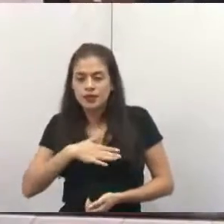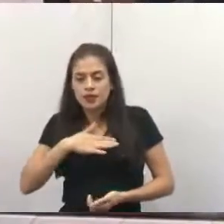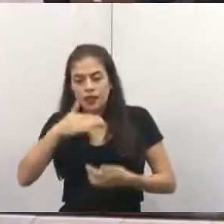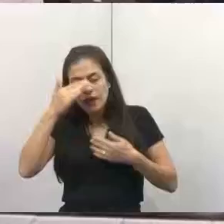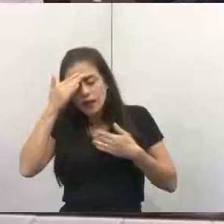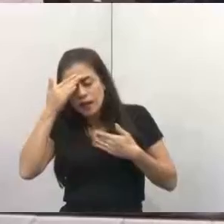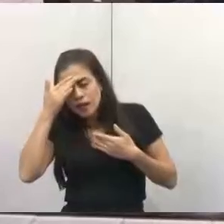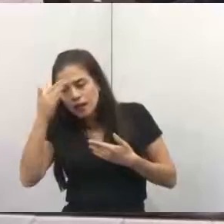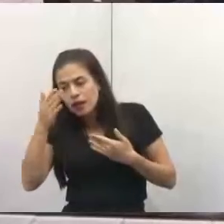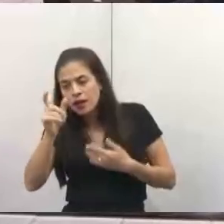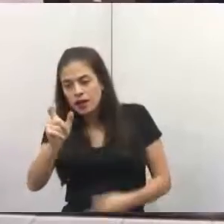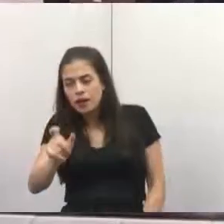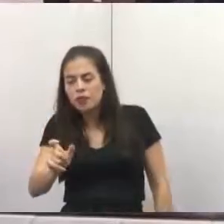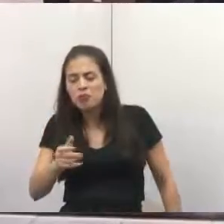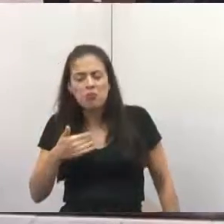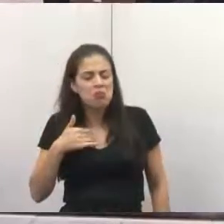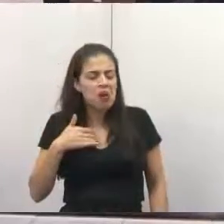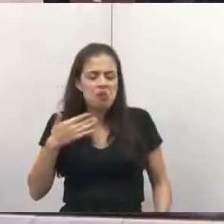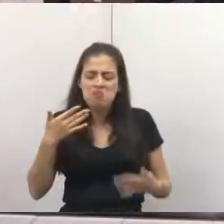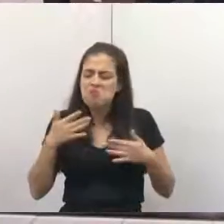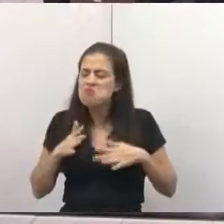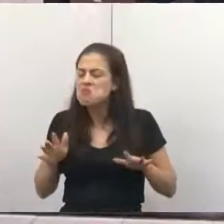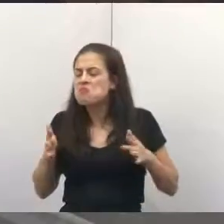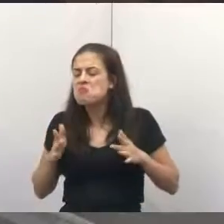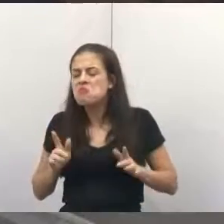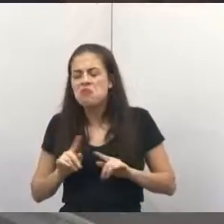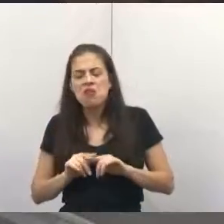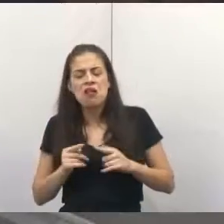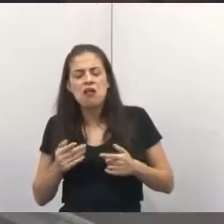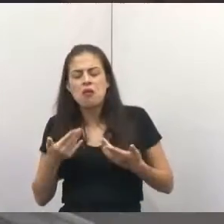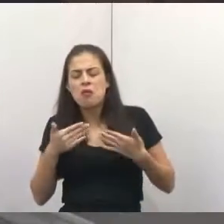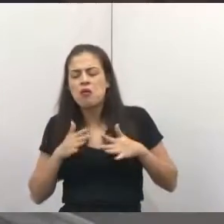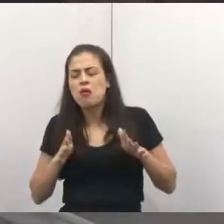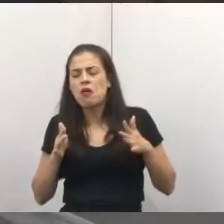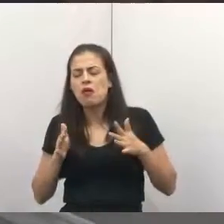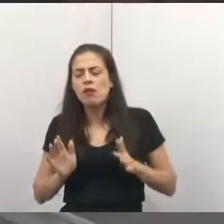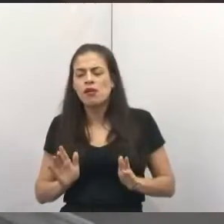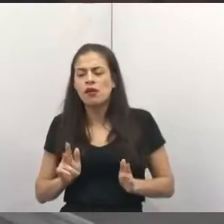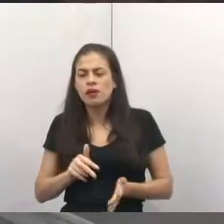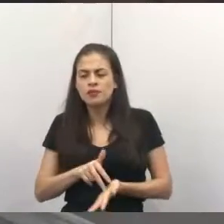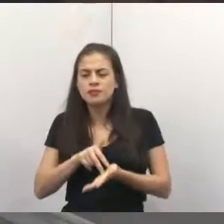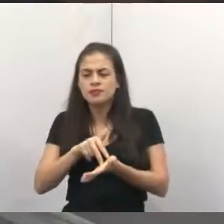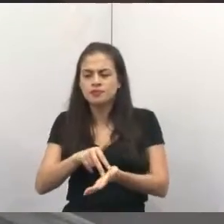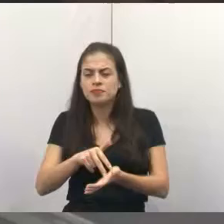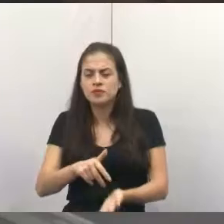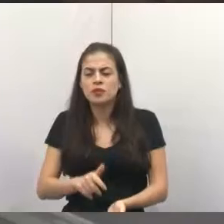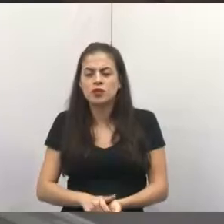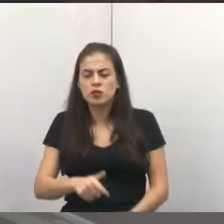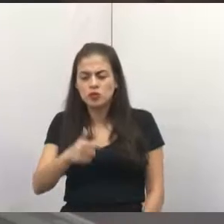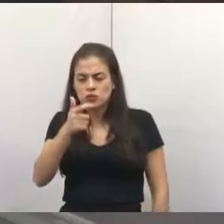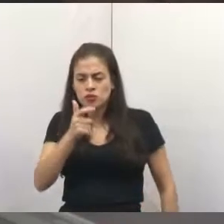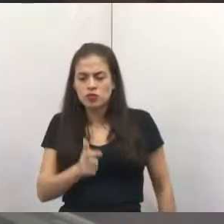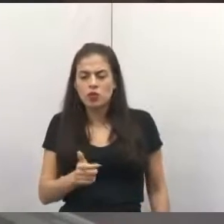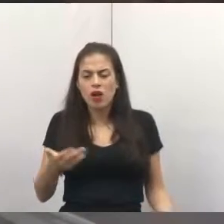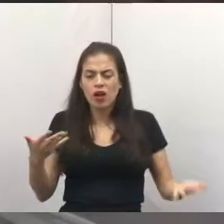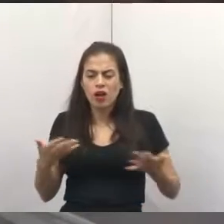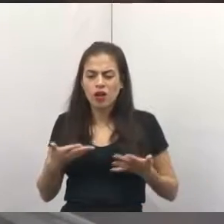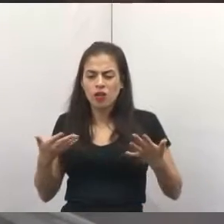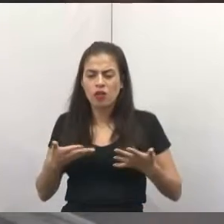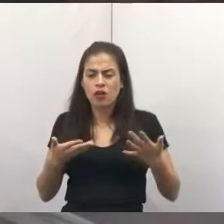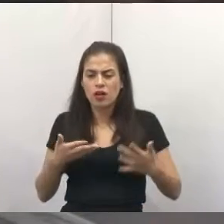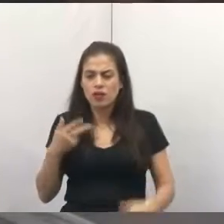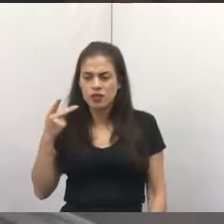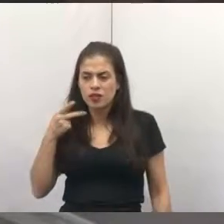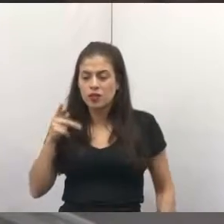pelas palavras, mas para mim é algo tranquilo. Eu sempre digo nessa tribuna que eu estou vereador, mas sou médico. Você é médico para